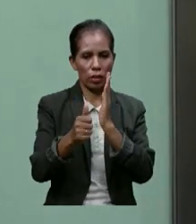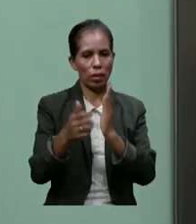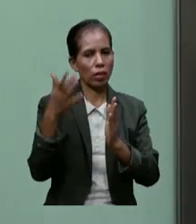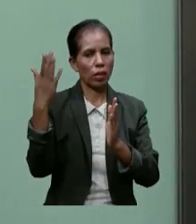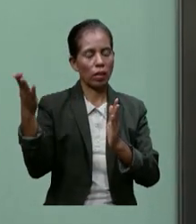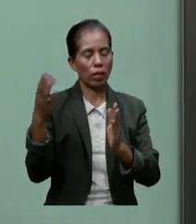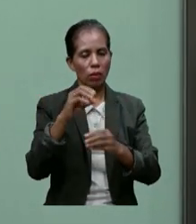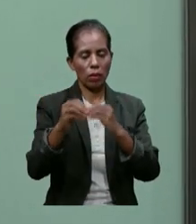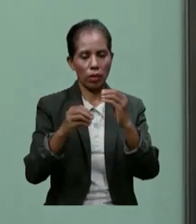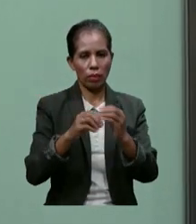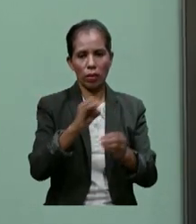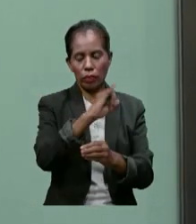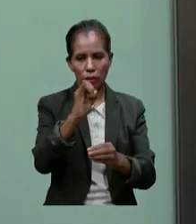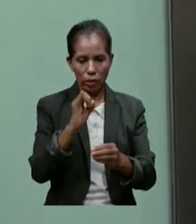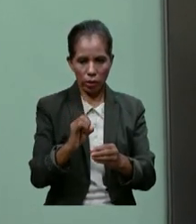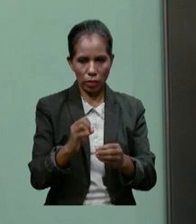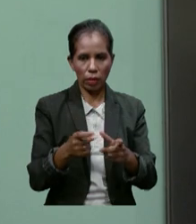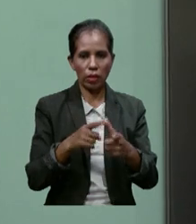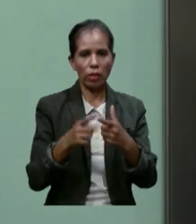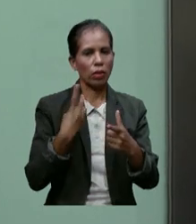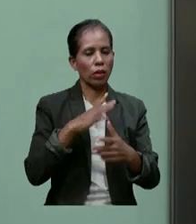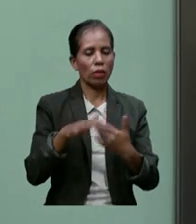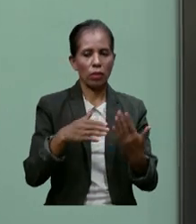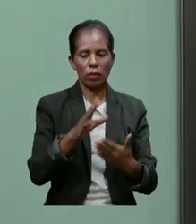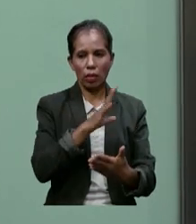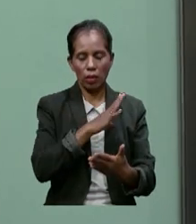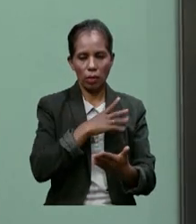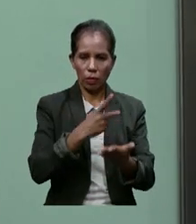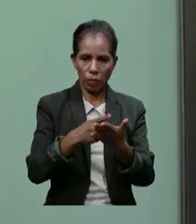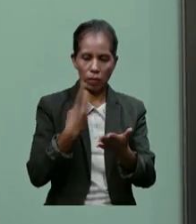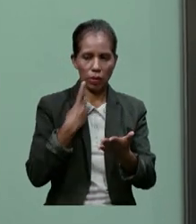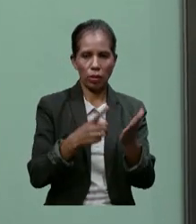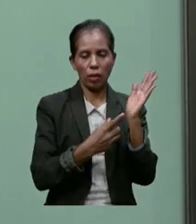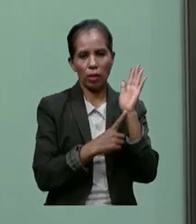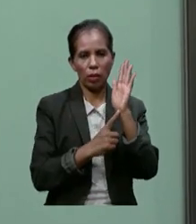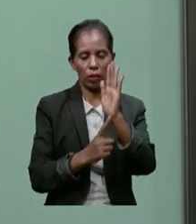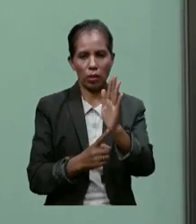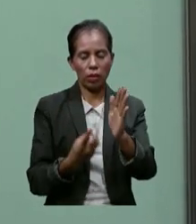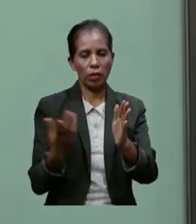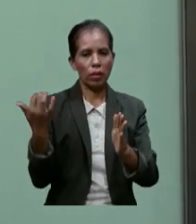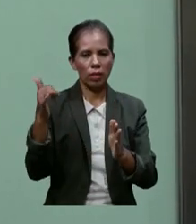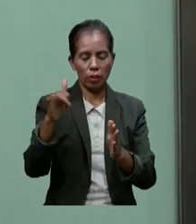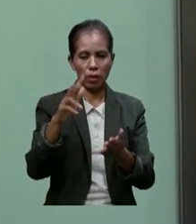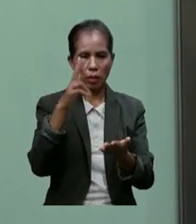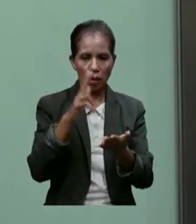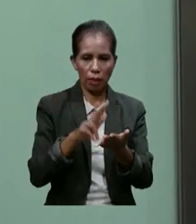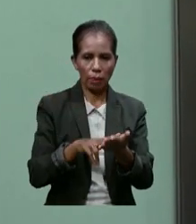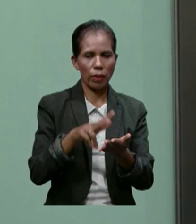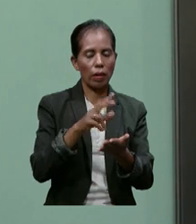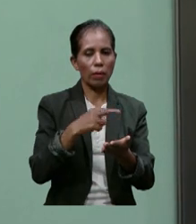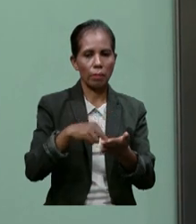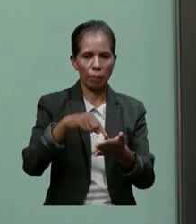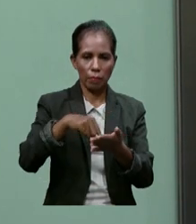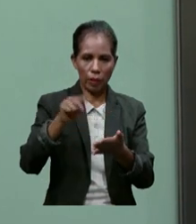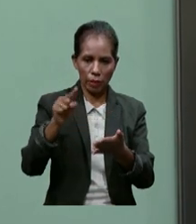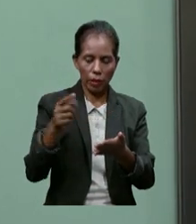área investigativa. Portanto, e tudo em que a proposta não vai ser a tua, e a Sira Bele aprova. E Sira Tete